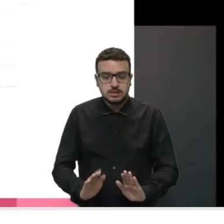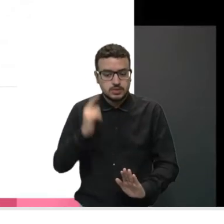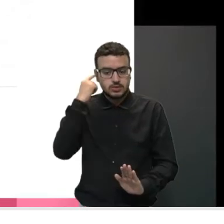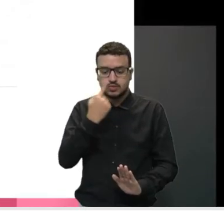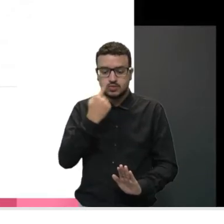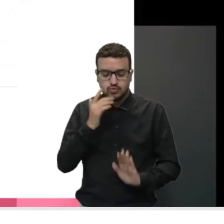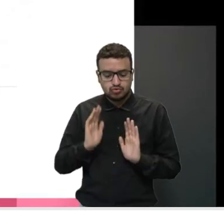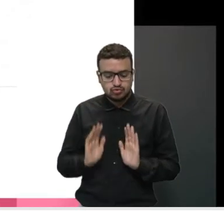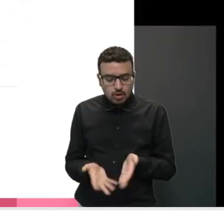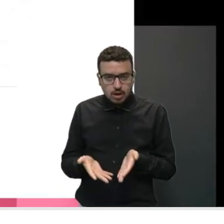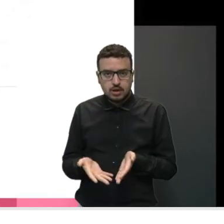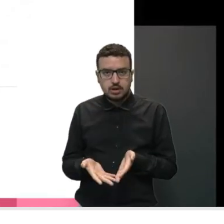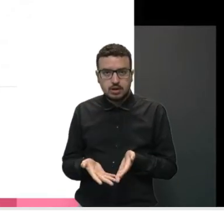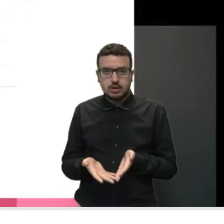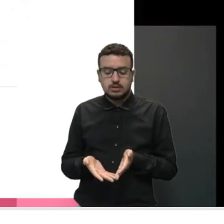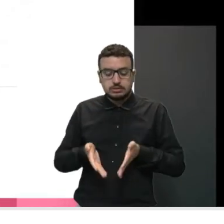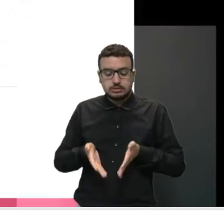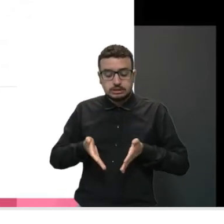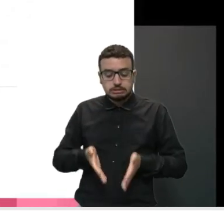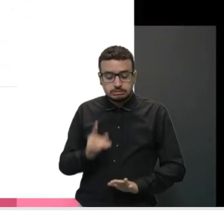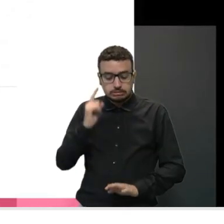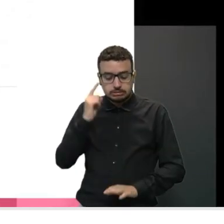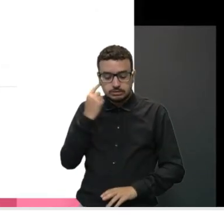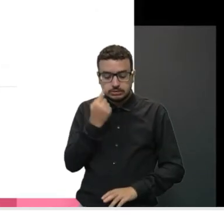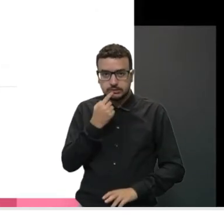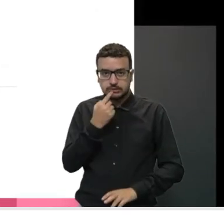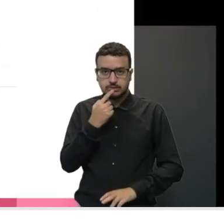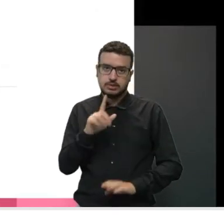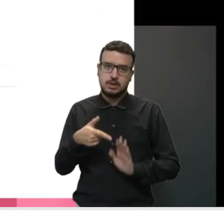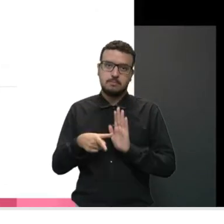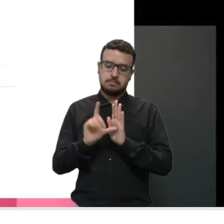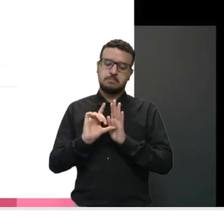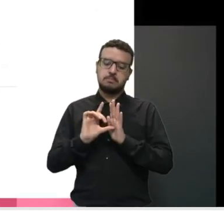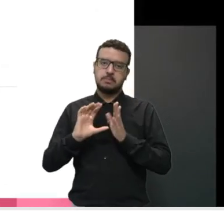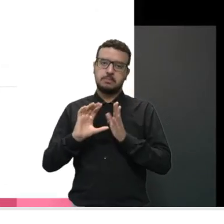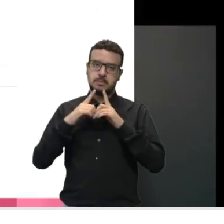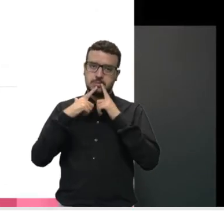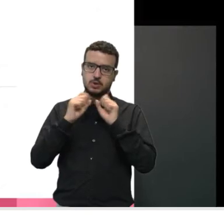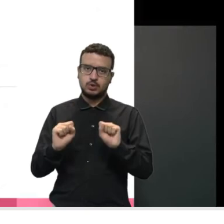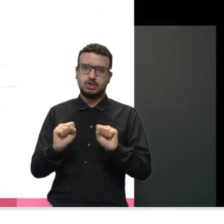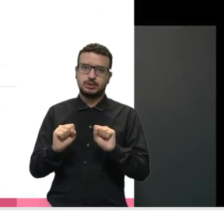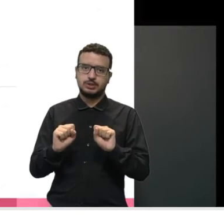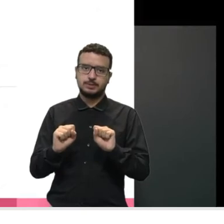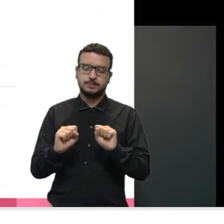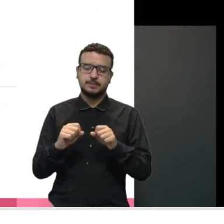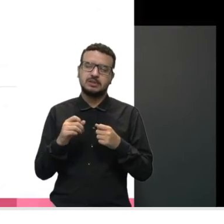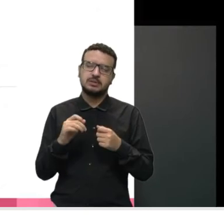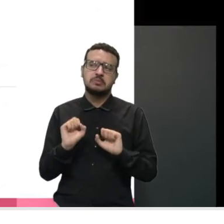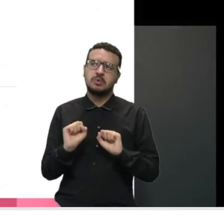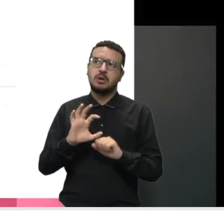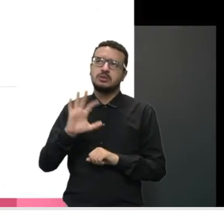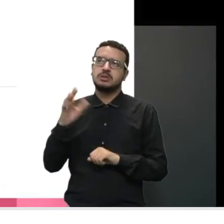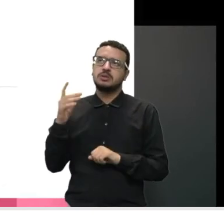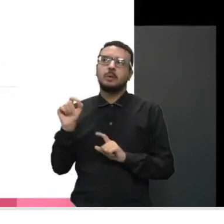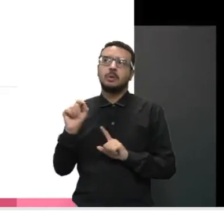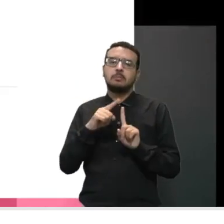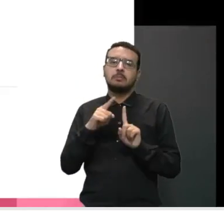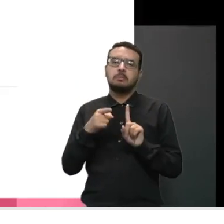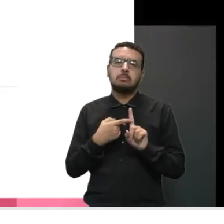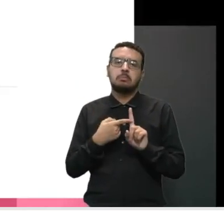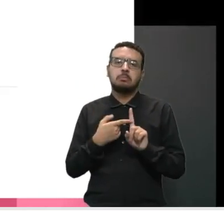vezes por alguma causa na gestação materna, rubéola, um parto demorado,